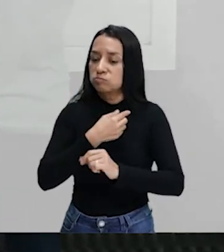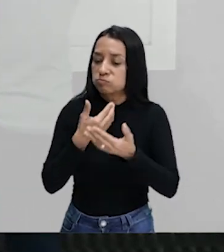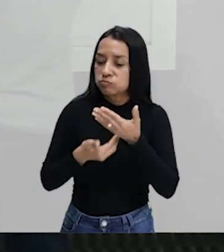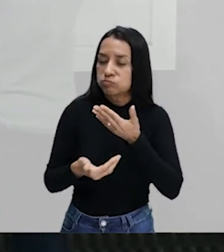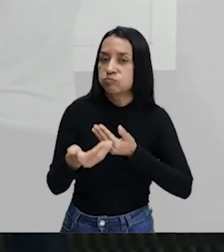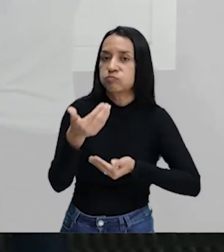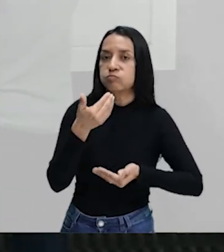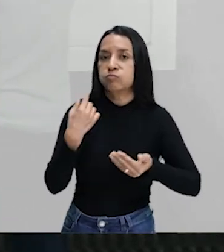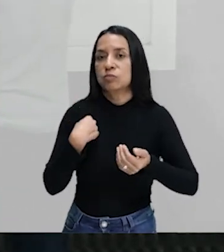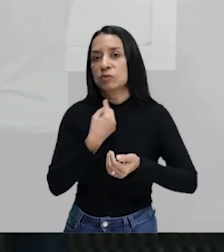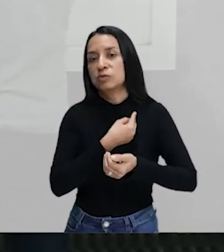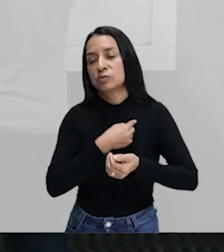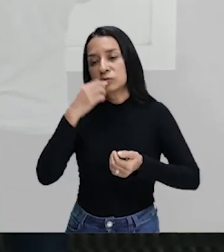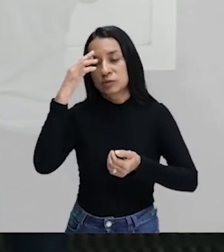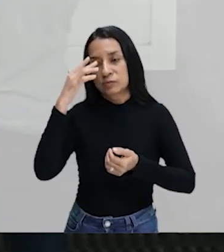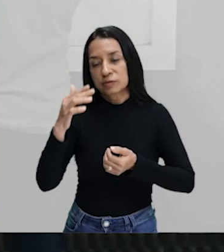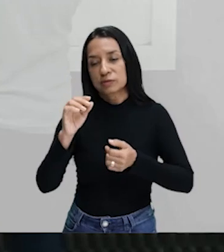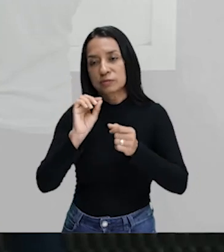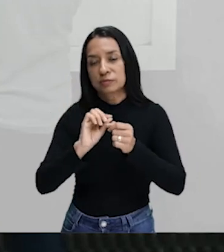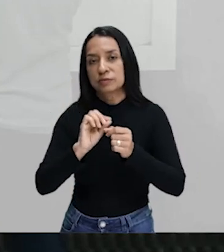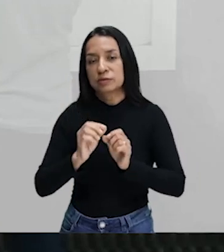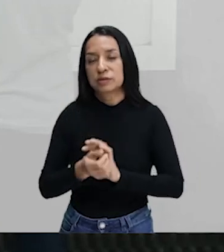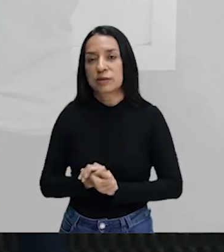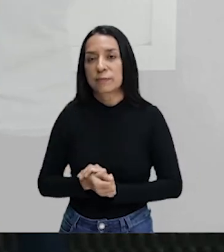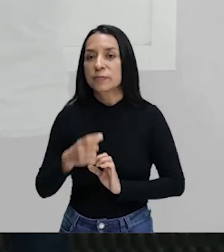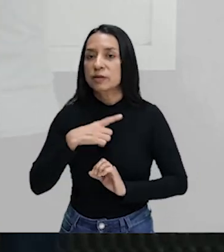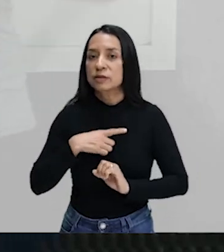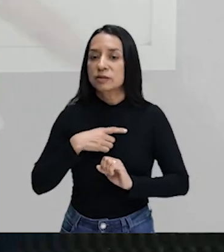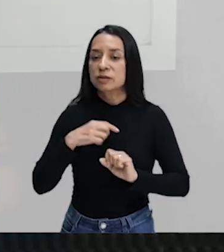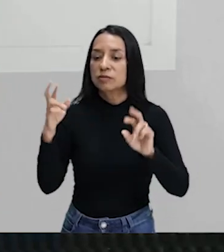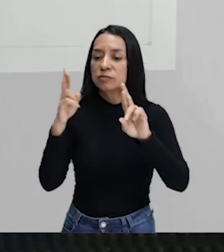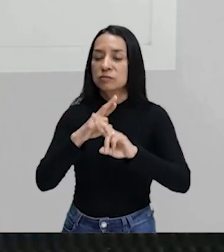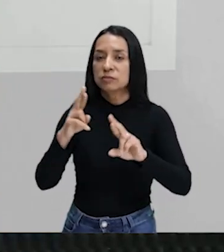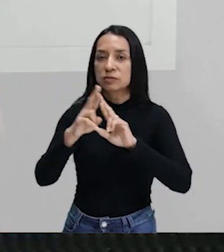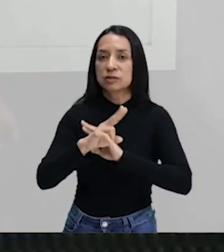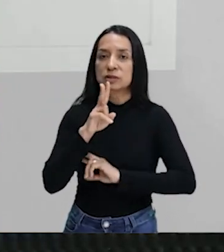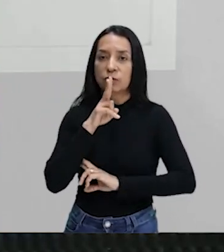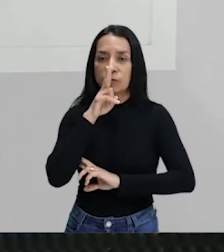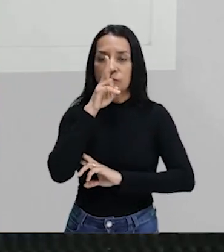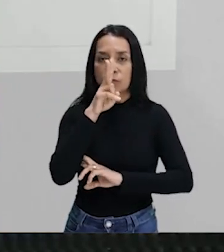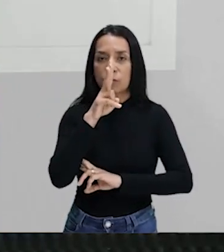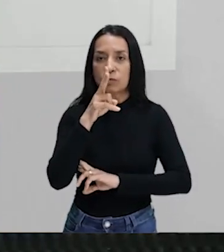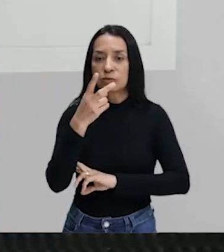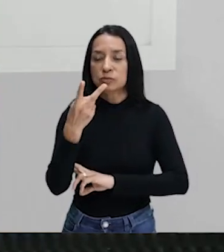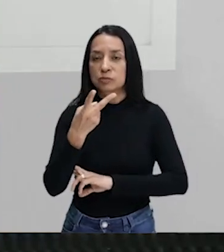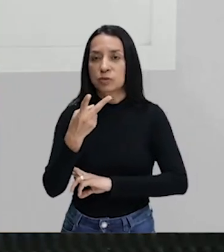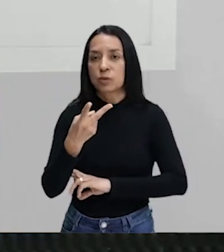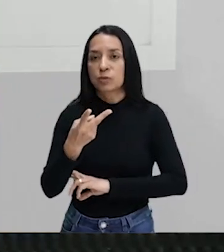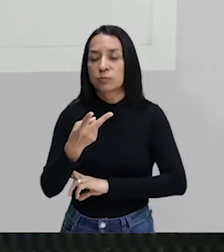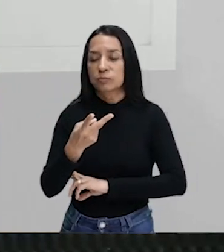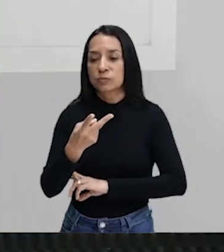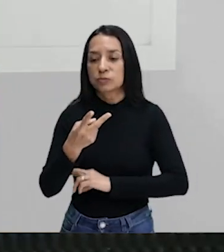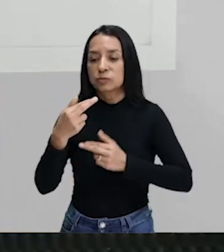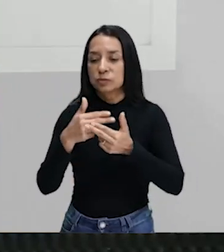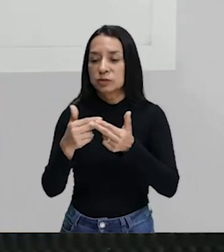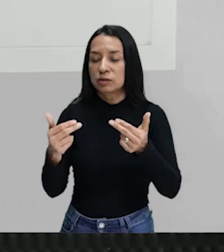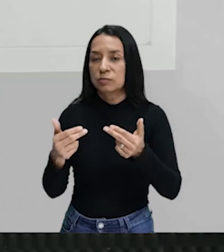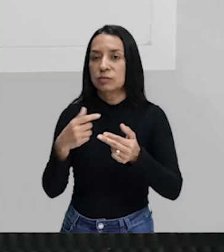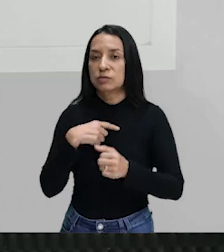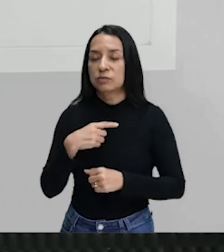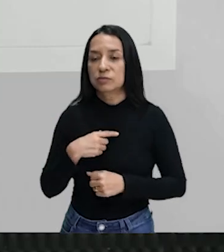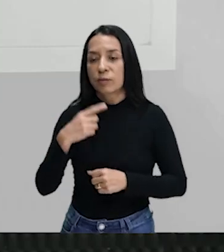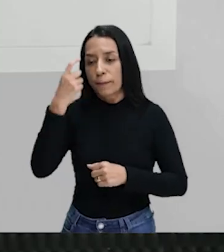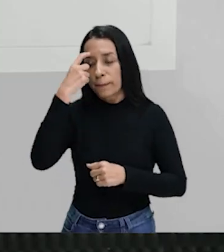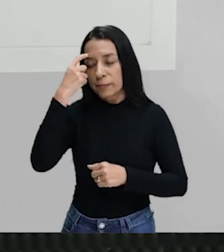aqui claro, né, uma relação muito forte entre estes dois elementos, e aí eu